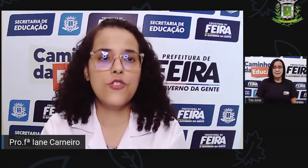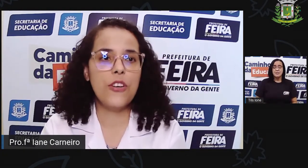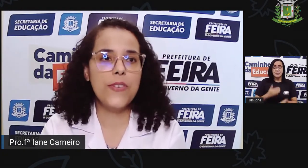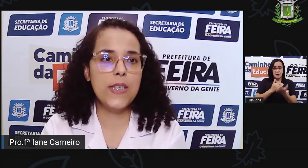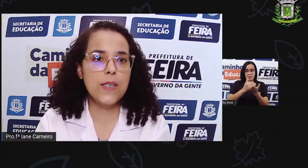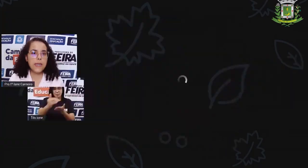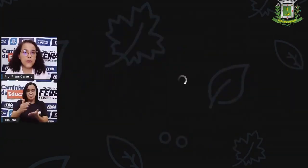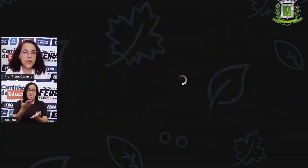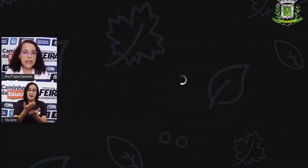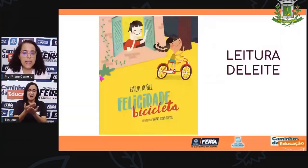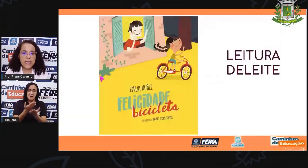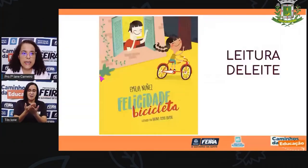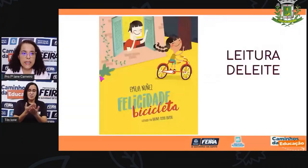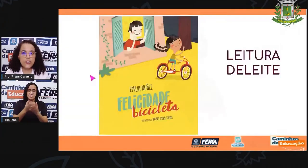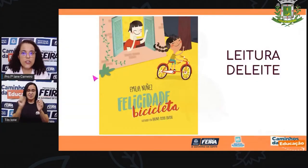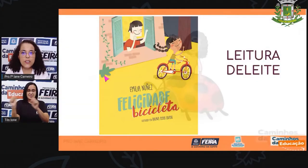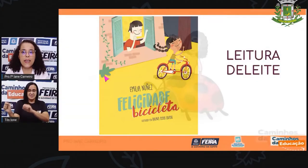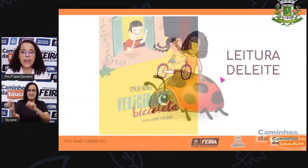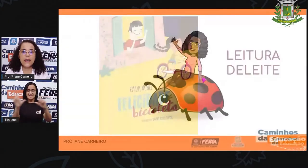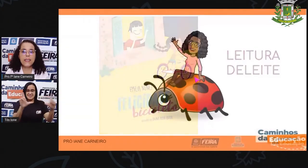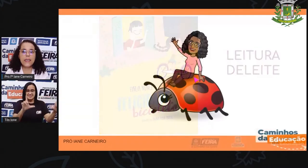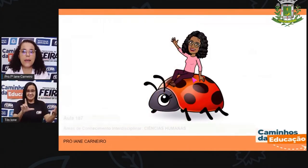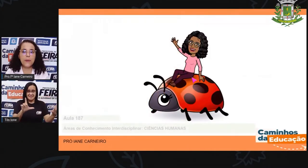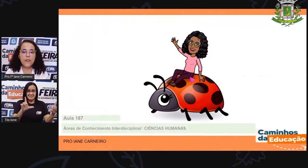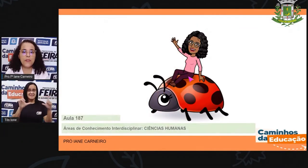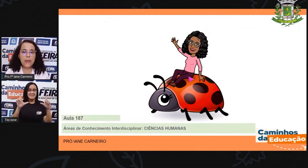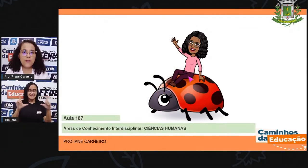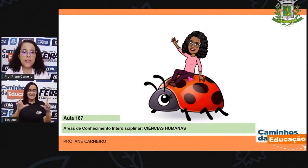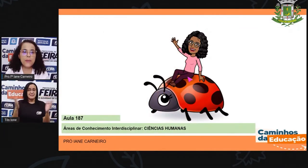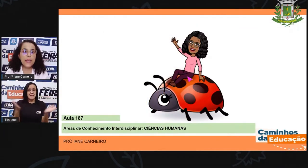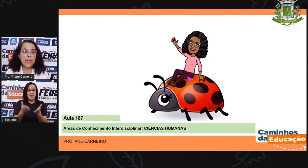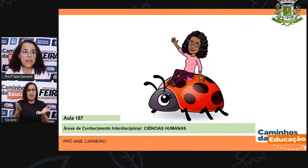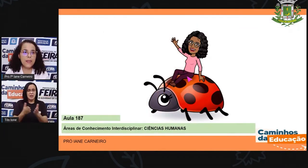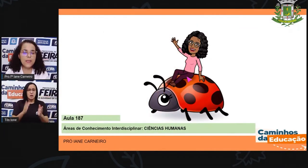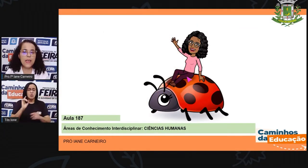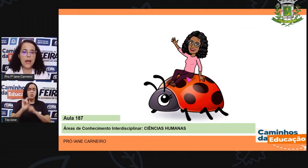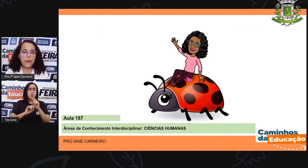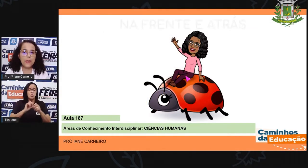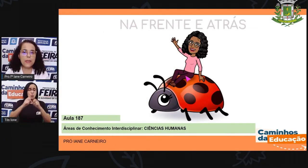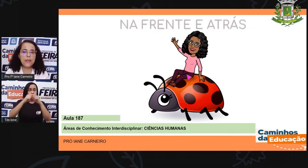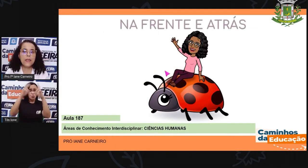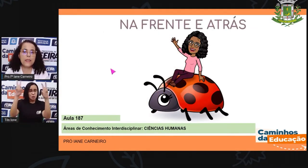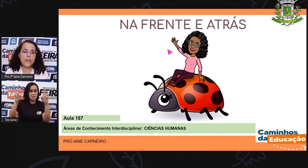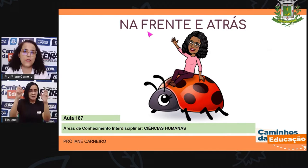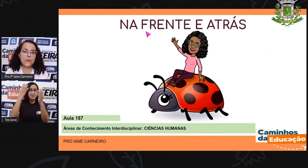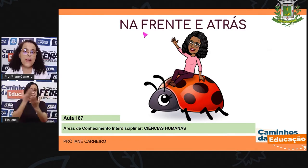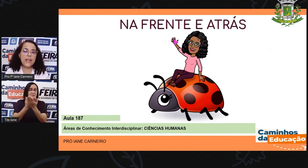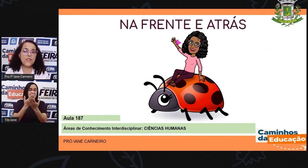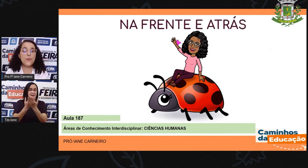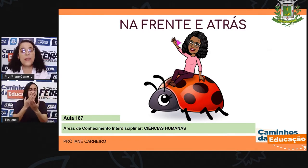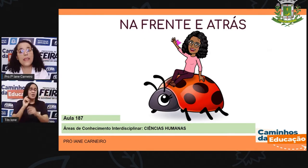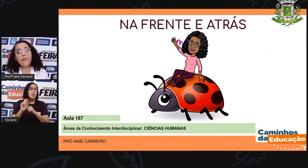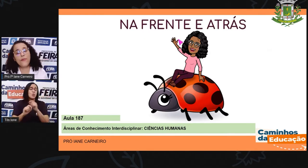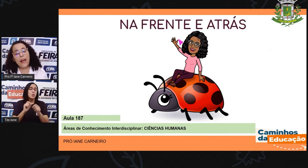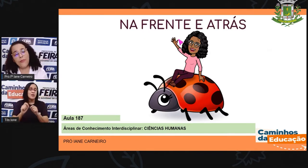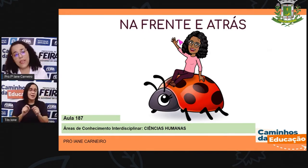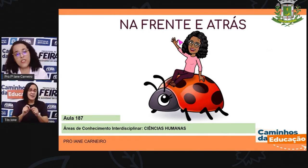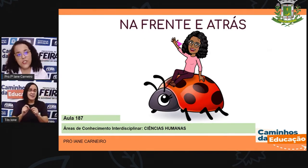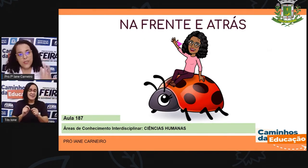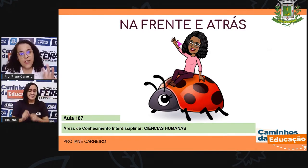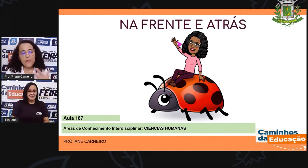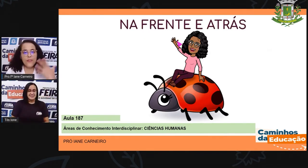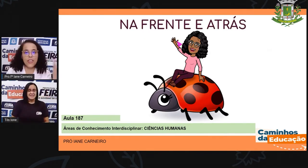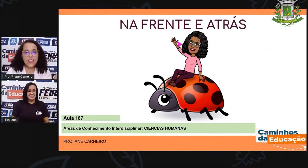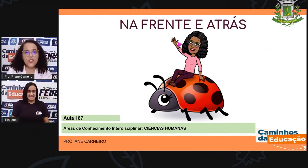Então a gente já fez a nossa leitura de leite, né? E a prova vai ler para vocês o tema da nossa aula. Nós vamos falar sobre a